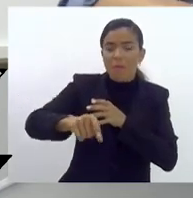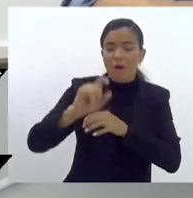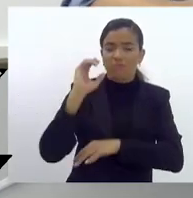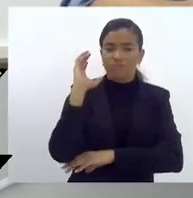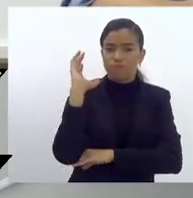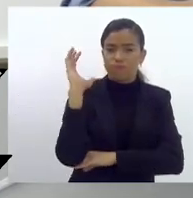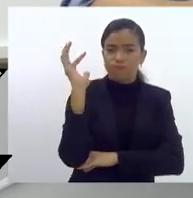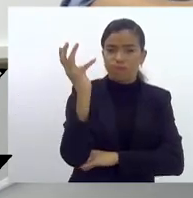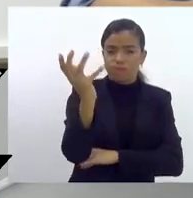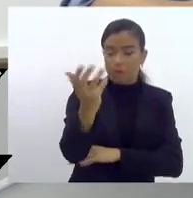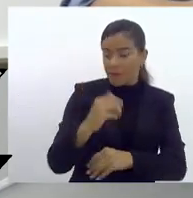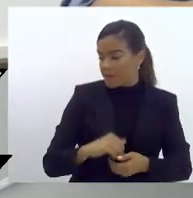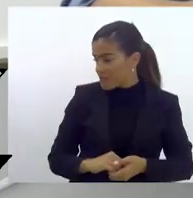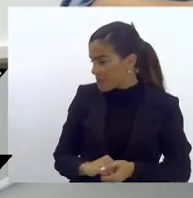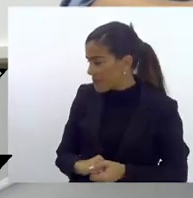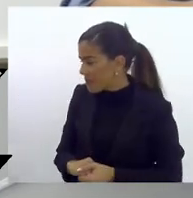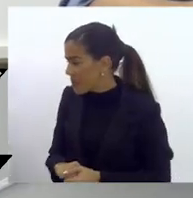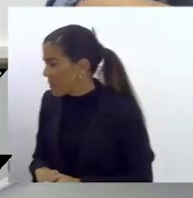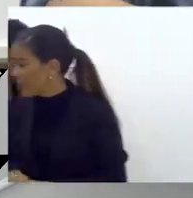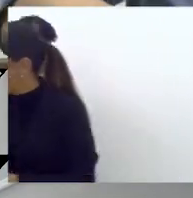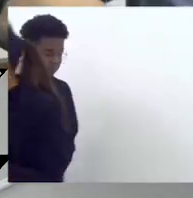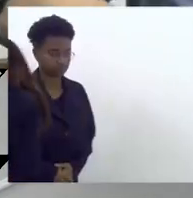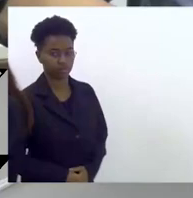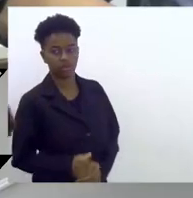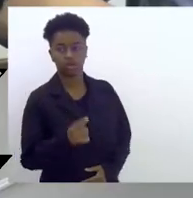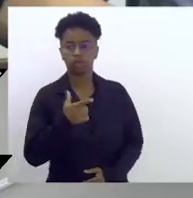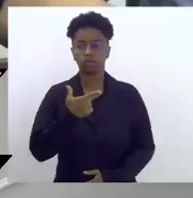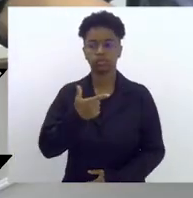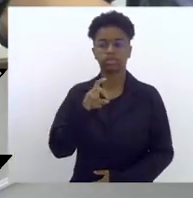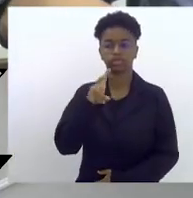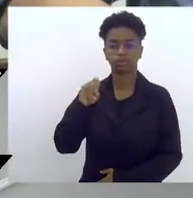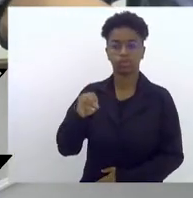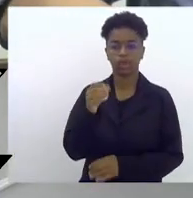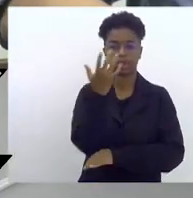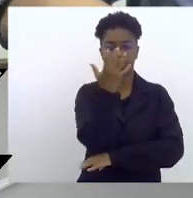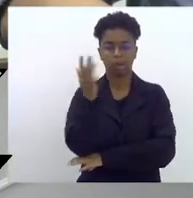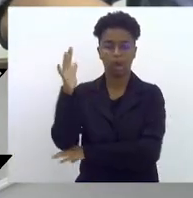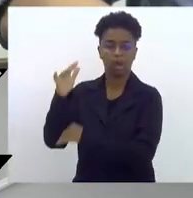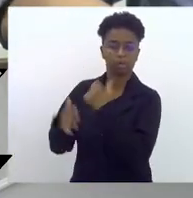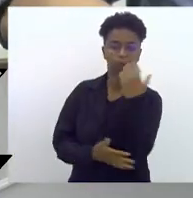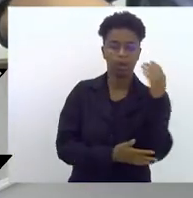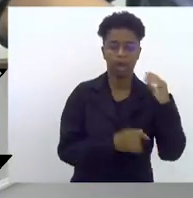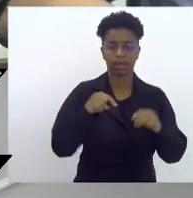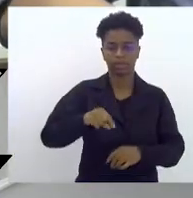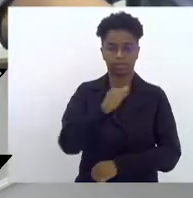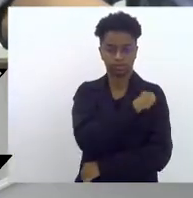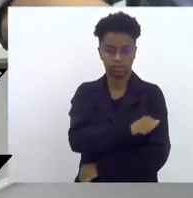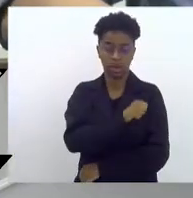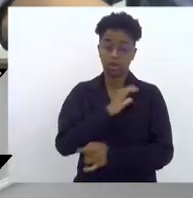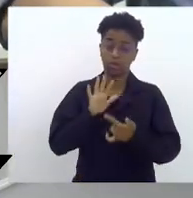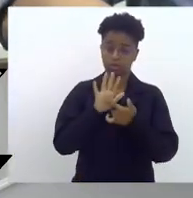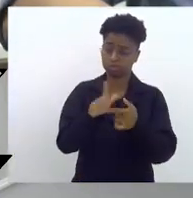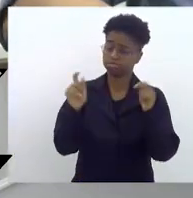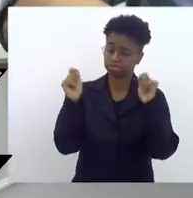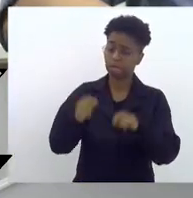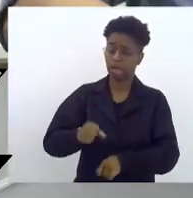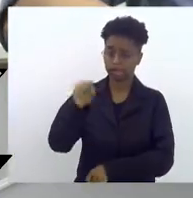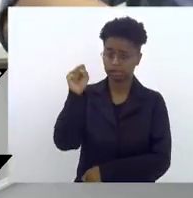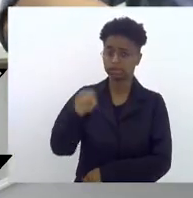250 encostas aqui do Rio de Janeiro com cooperativas de reflorestamento mostrando que é possível